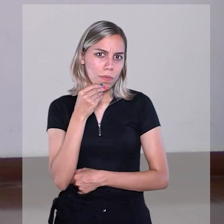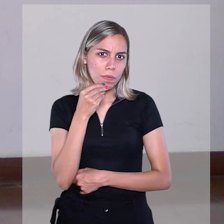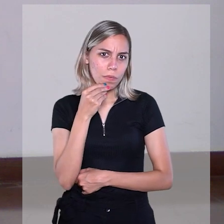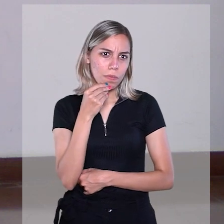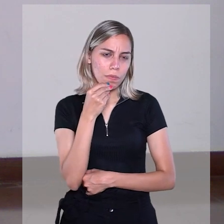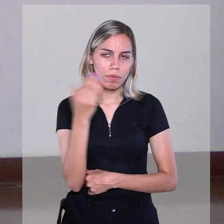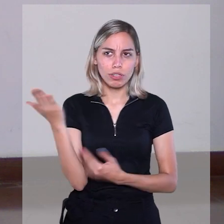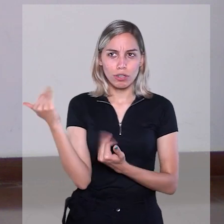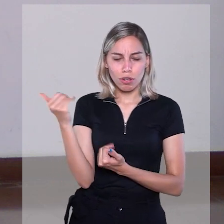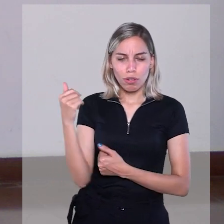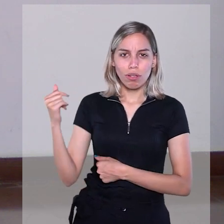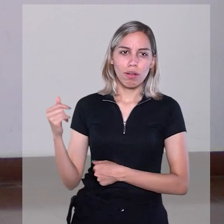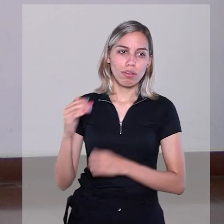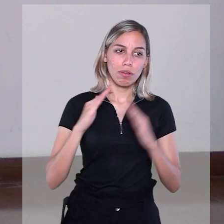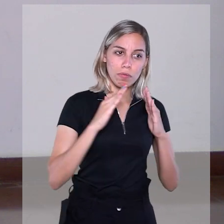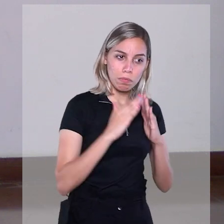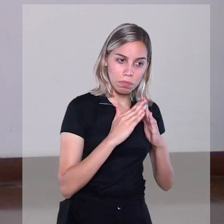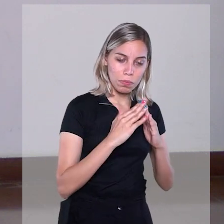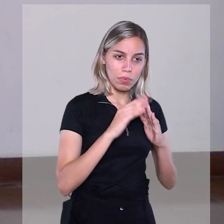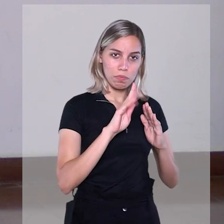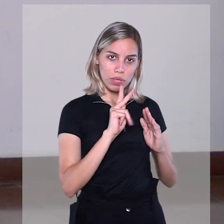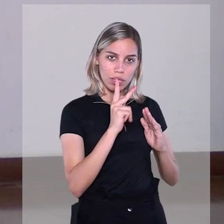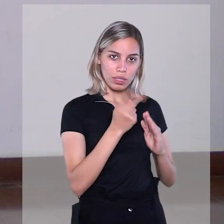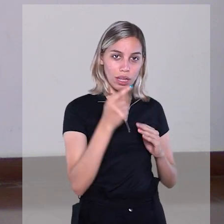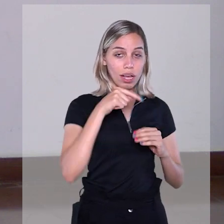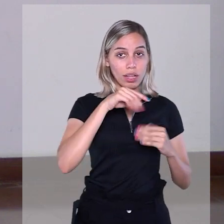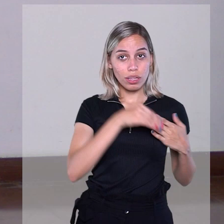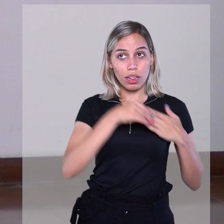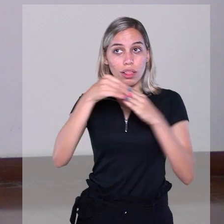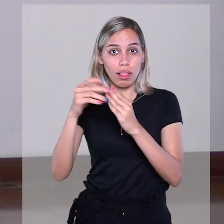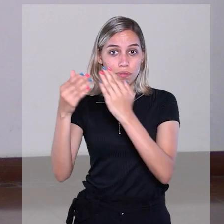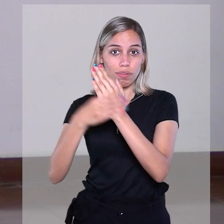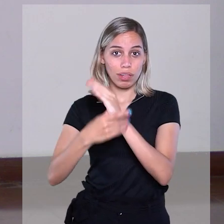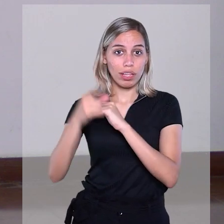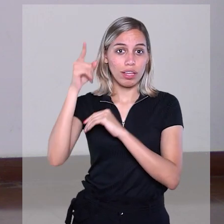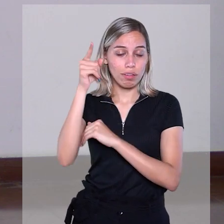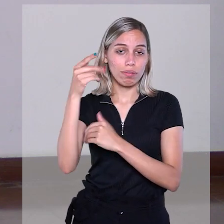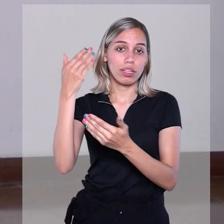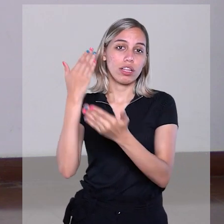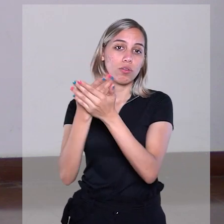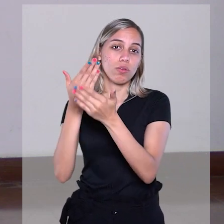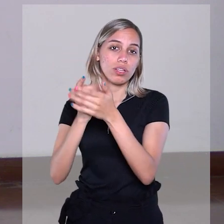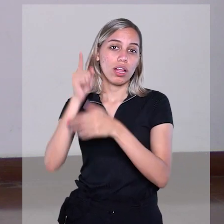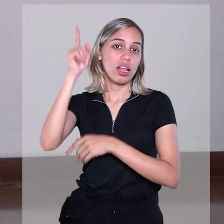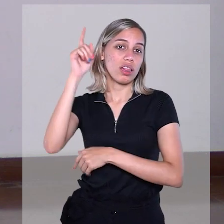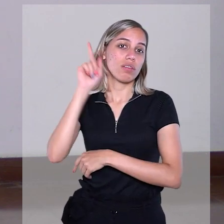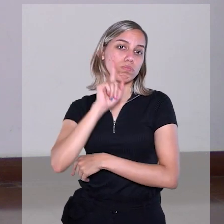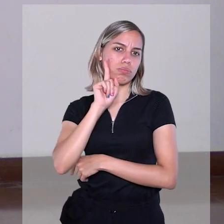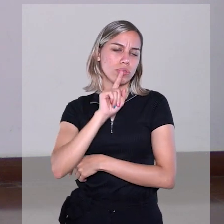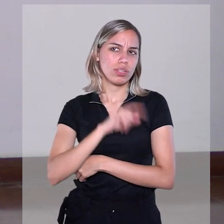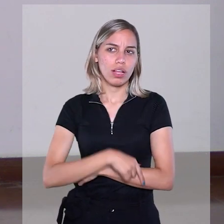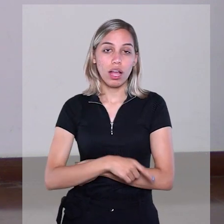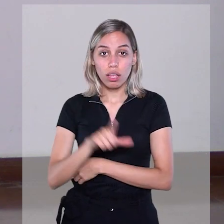que não fechava o livro. Isso todo mundo já sabe que é assim. Você não precisa ficar contando isso. Não falou